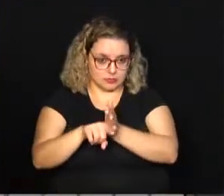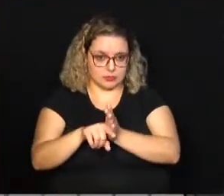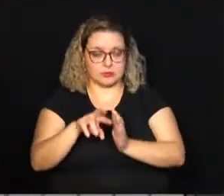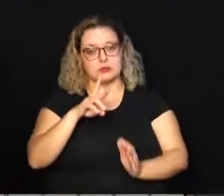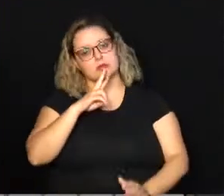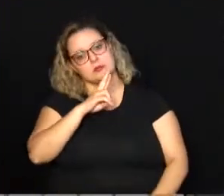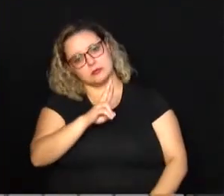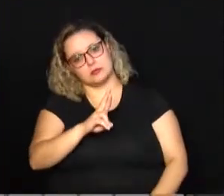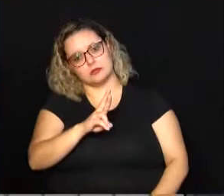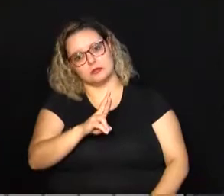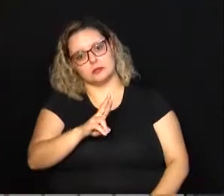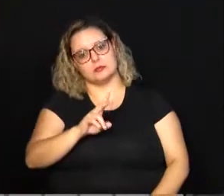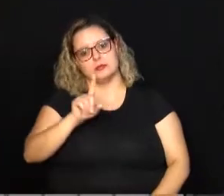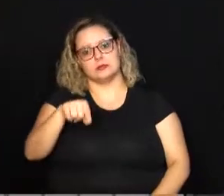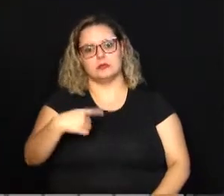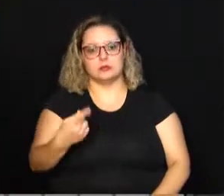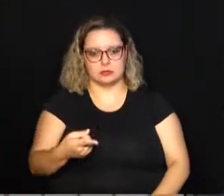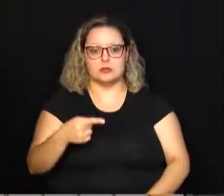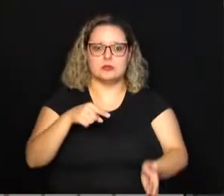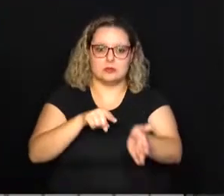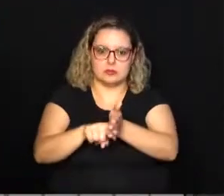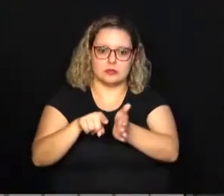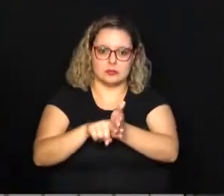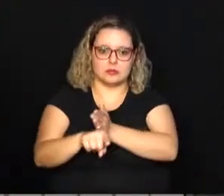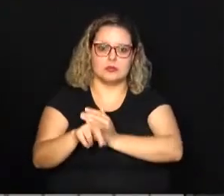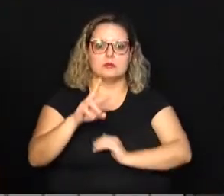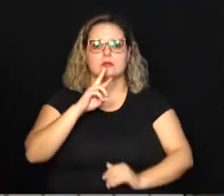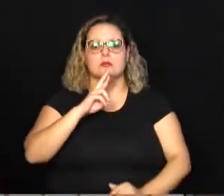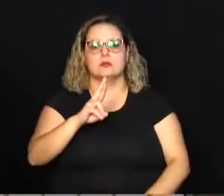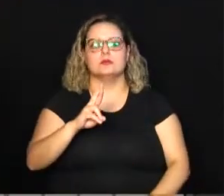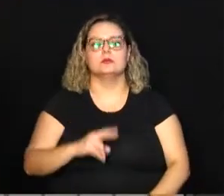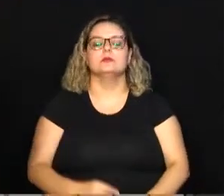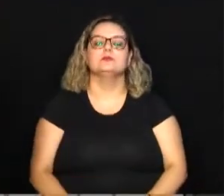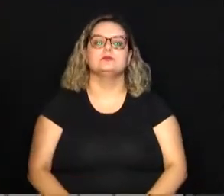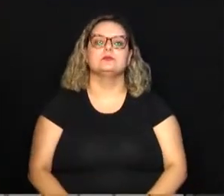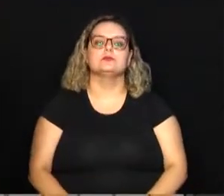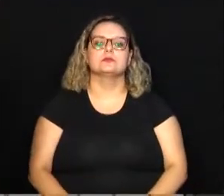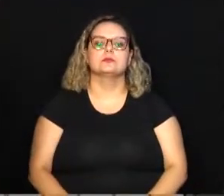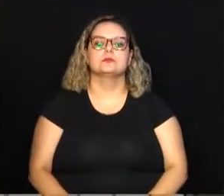e a Mariana, em seguida, ela faz os questionamentos dela também.